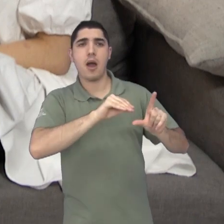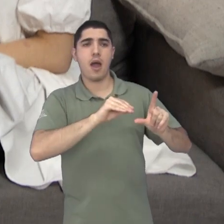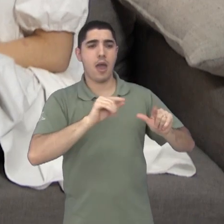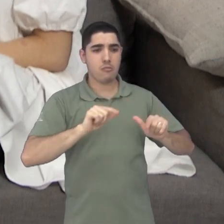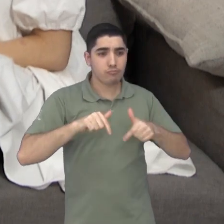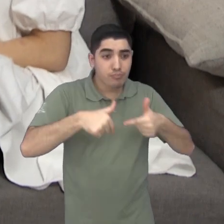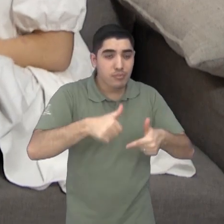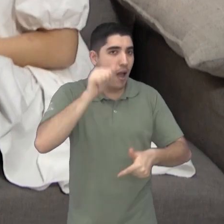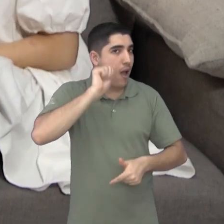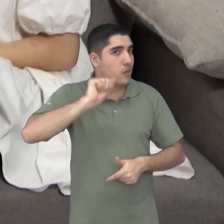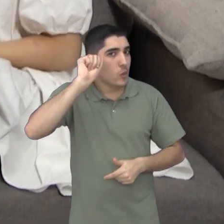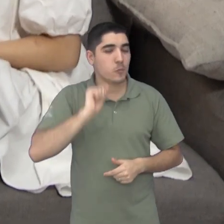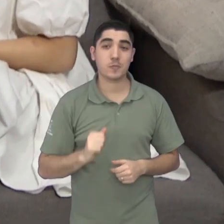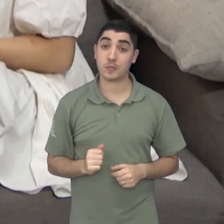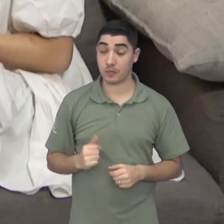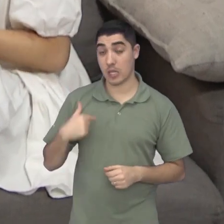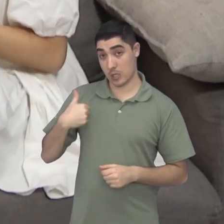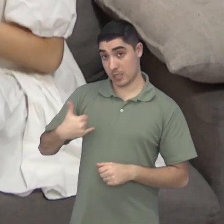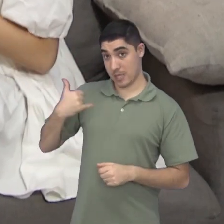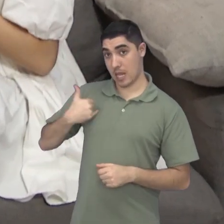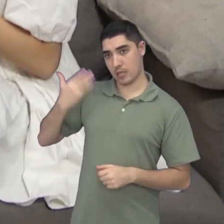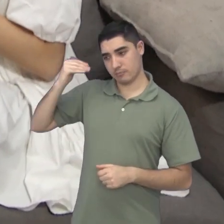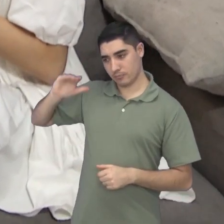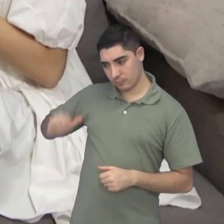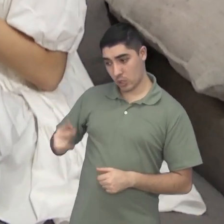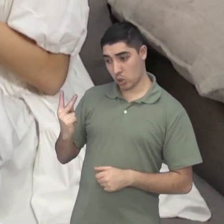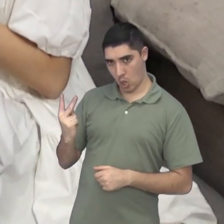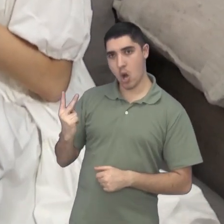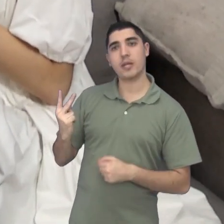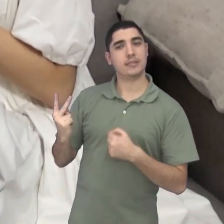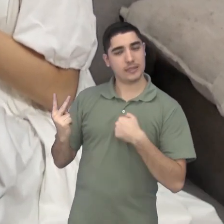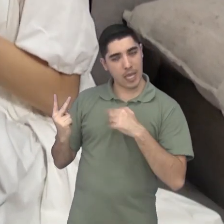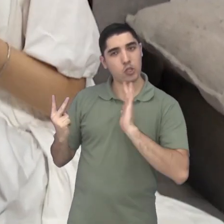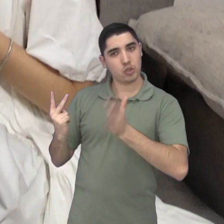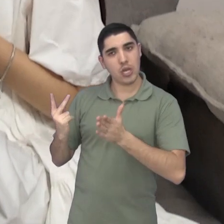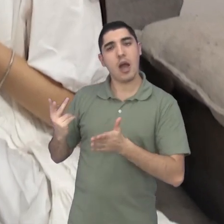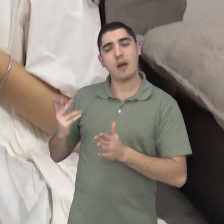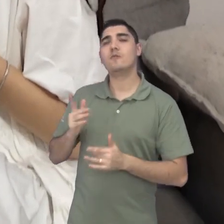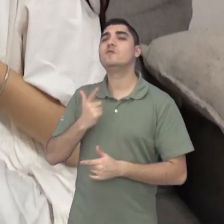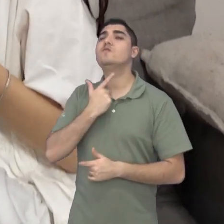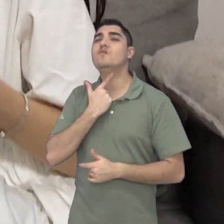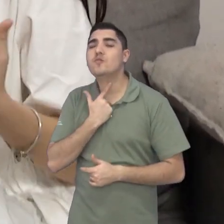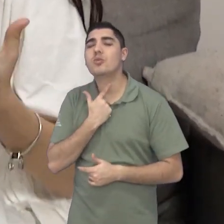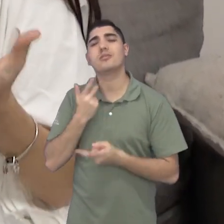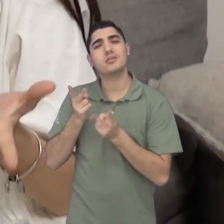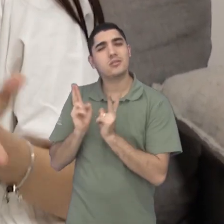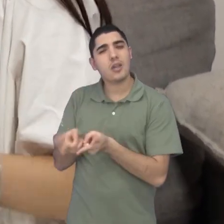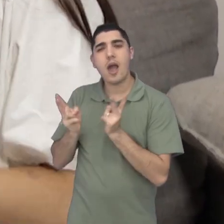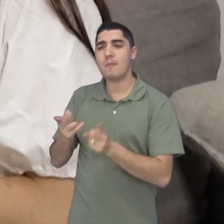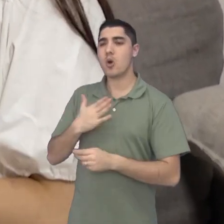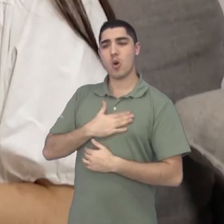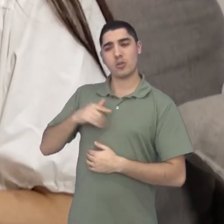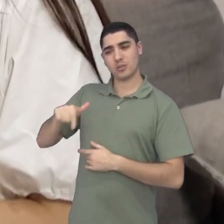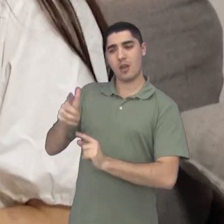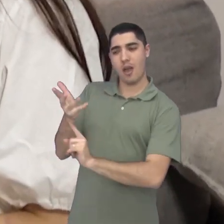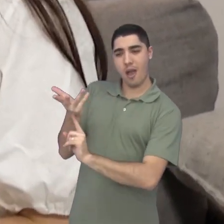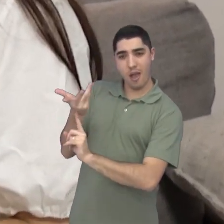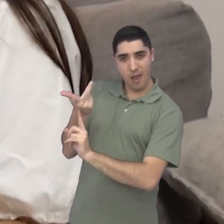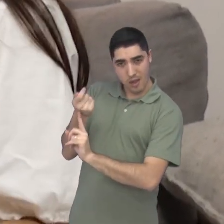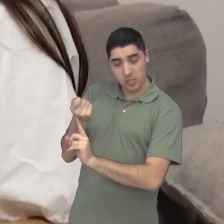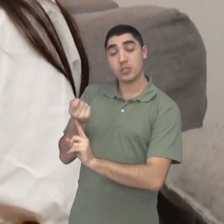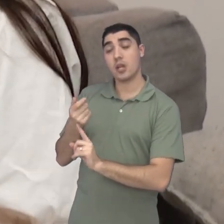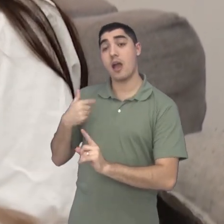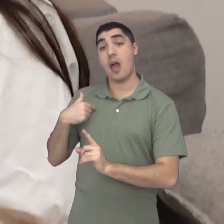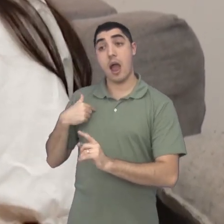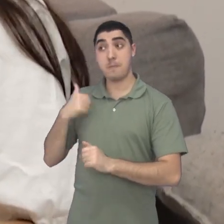atuando? Bom, desde os meus 2 anos eu sempre tive essa vontade, sabe? Tipo, esse amor pela arte. E daí